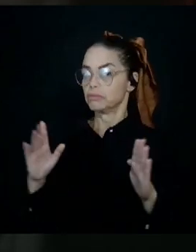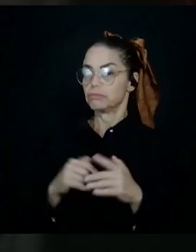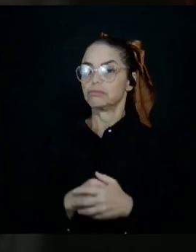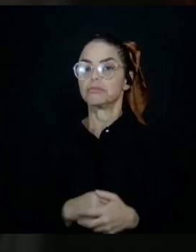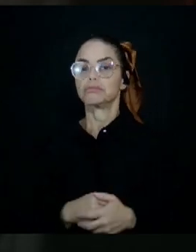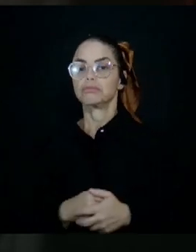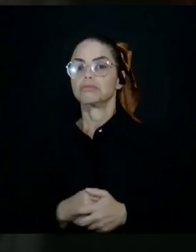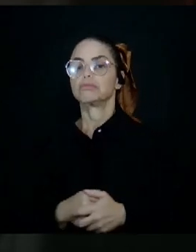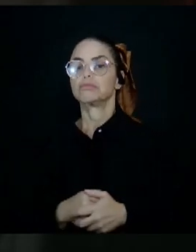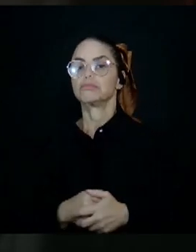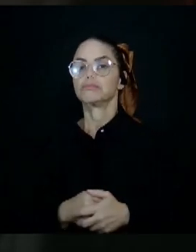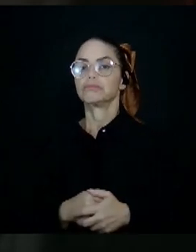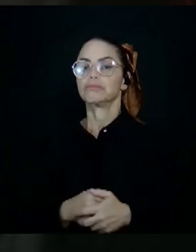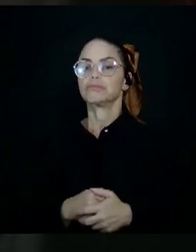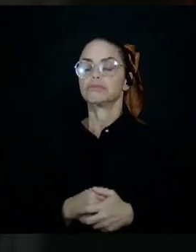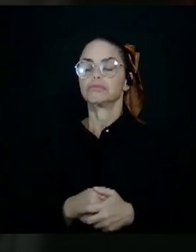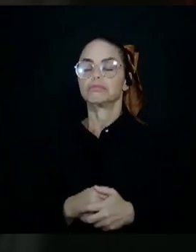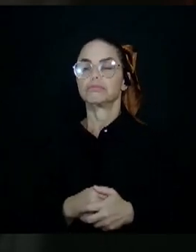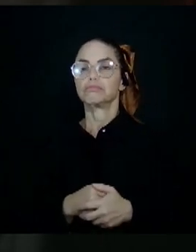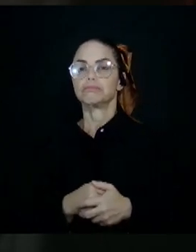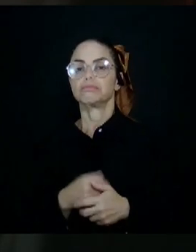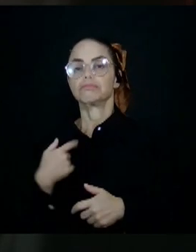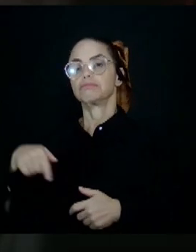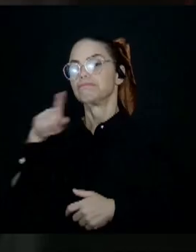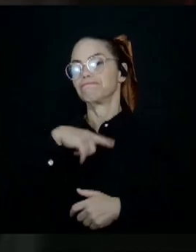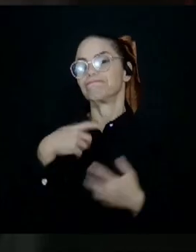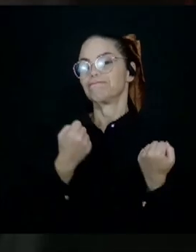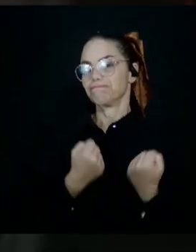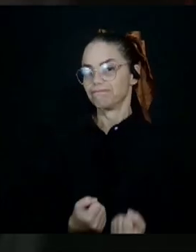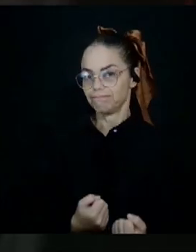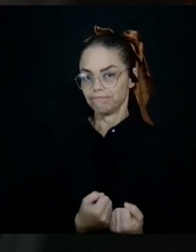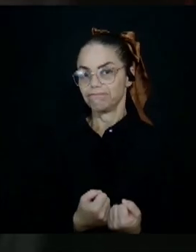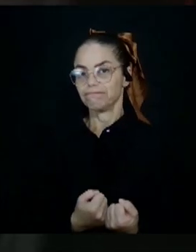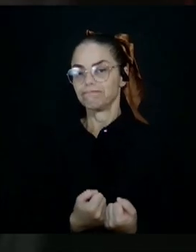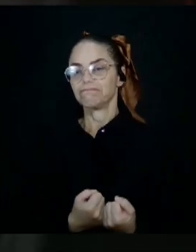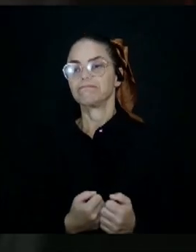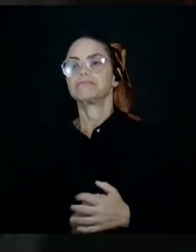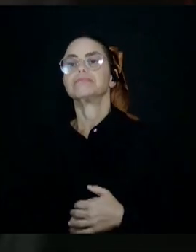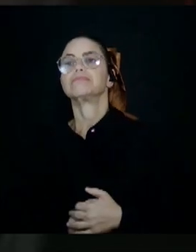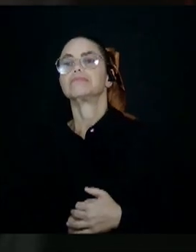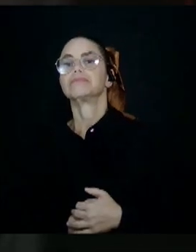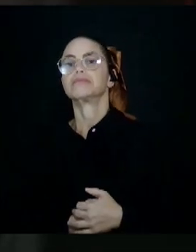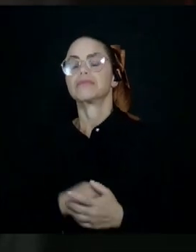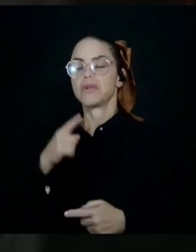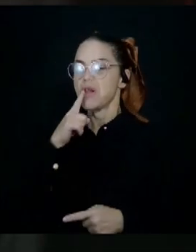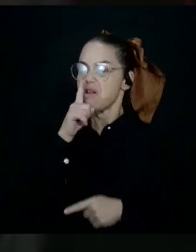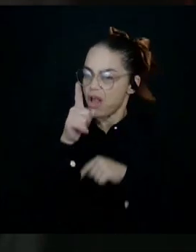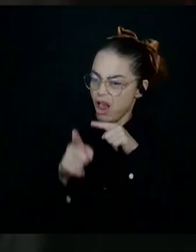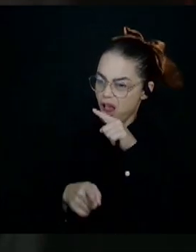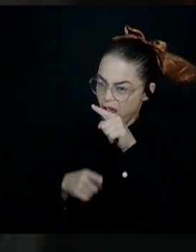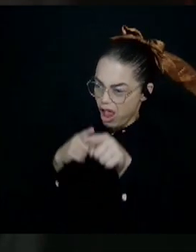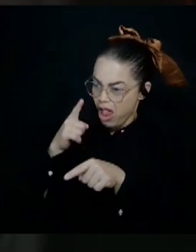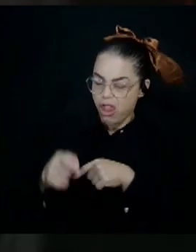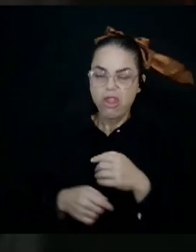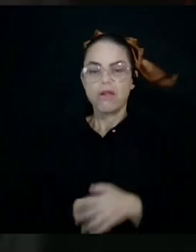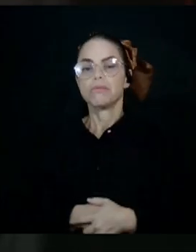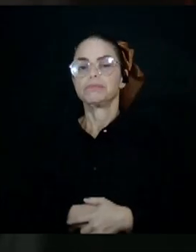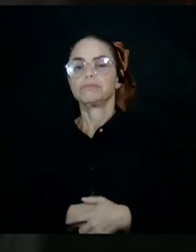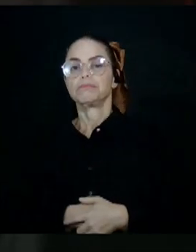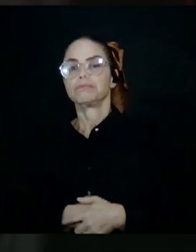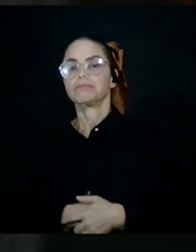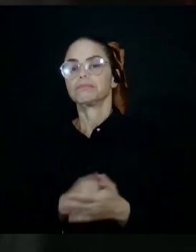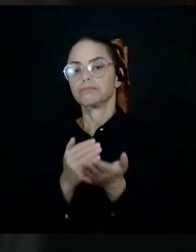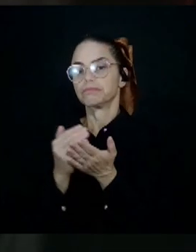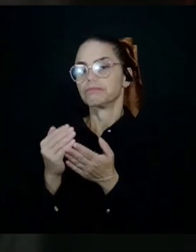redor nós temos esse peso, né, do rótulo, de julgamentos. Então qual que é o primeiro passo que, de